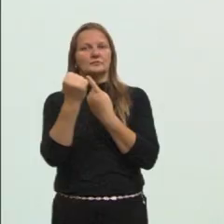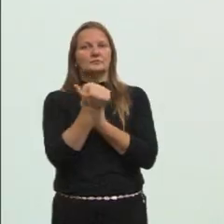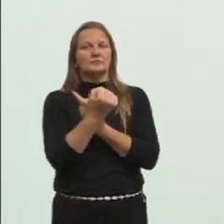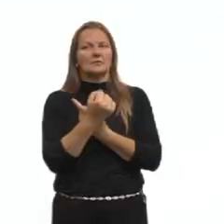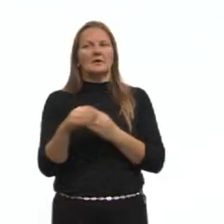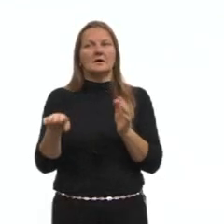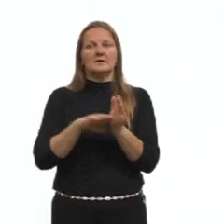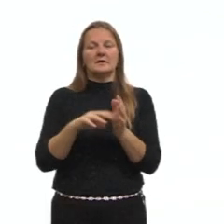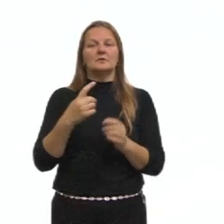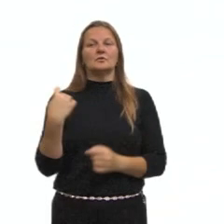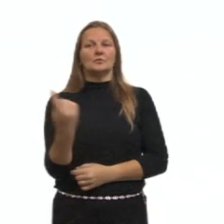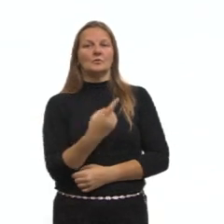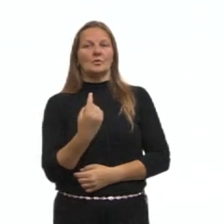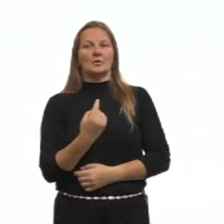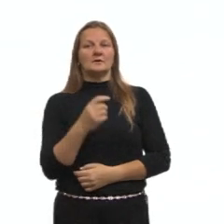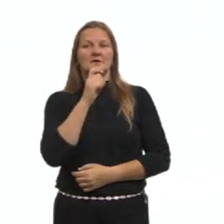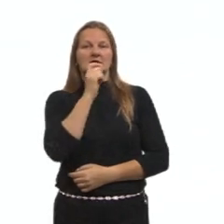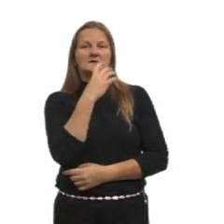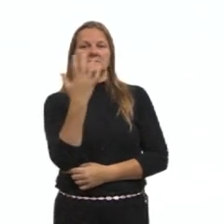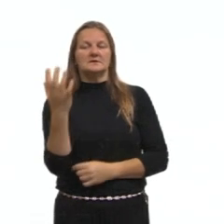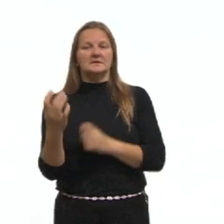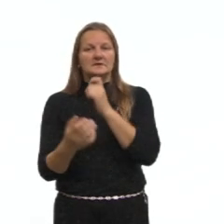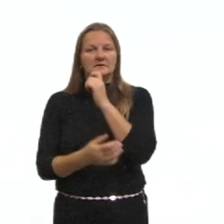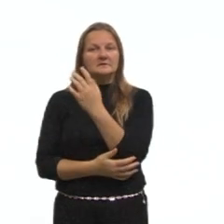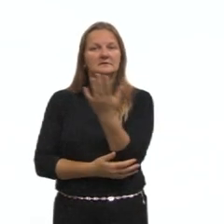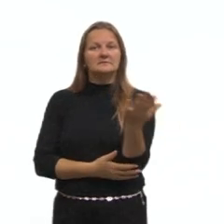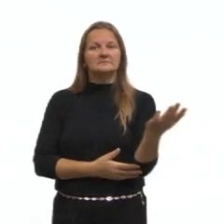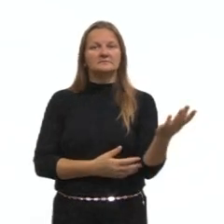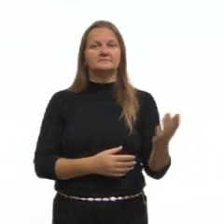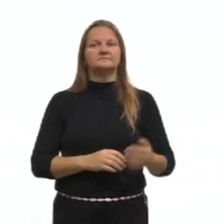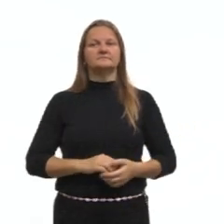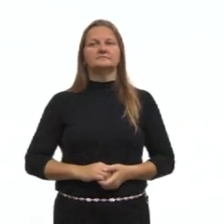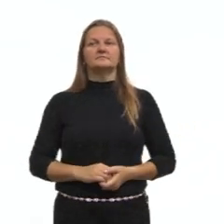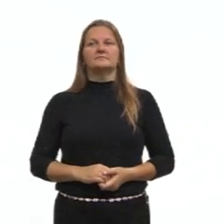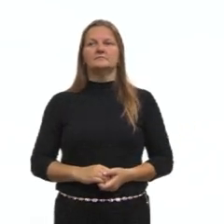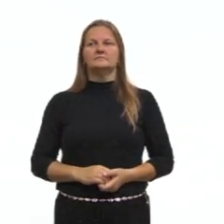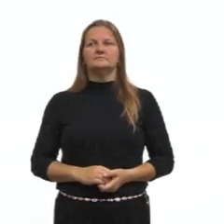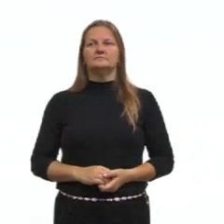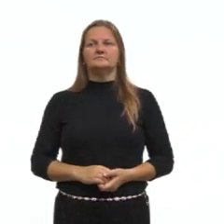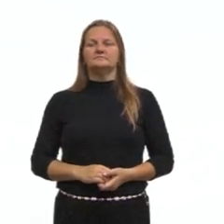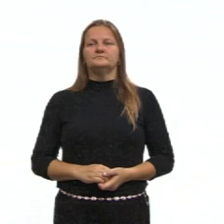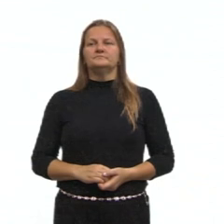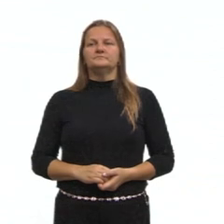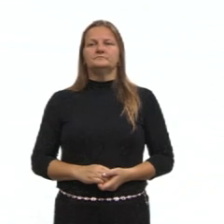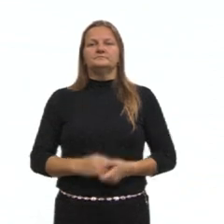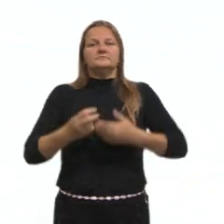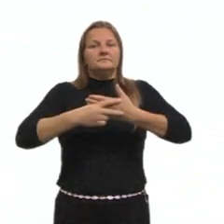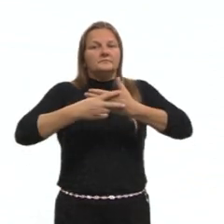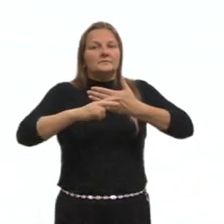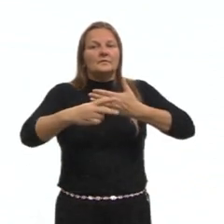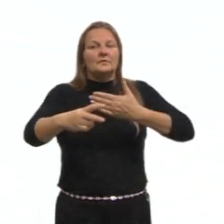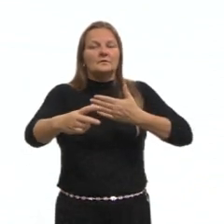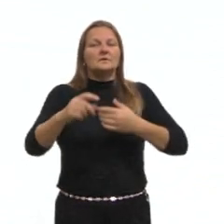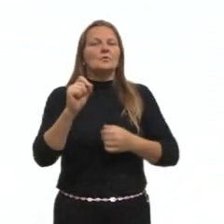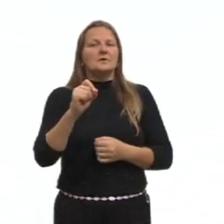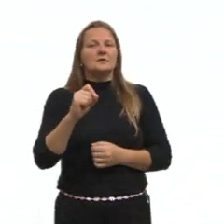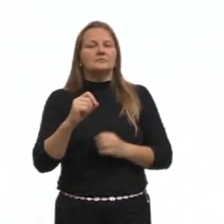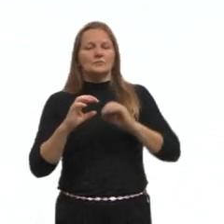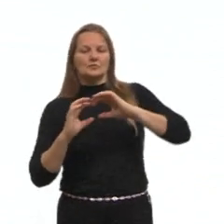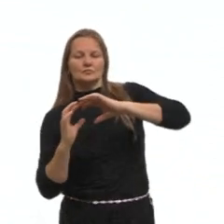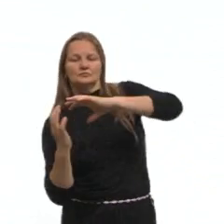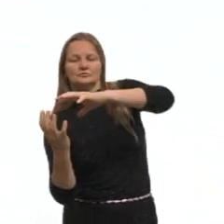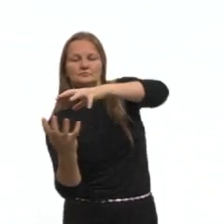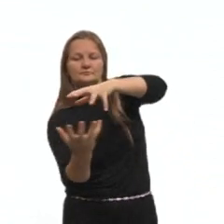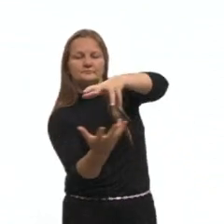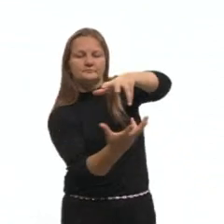até a nossa área então da Ciência da natureza exatamente consequentemente com o desmatamento vai ocorrendo maiores